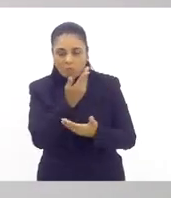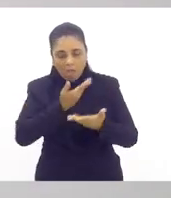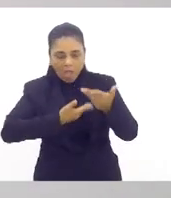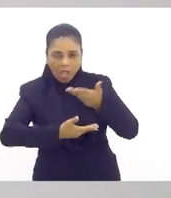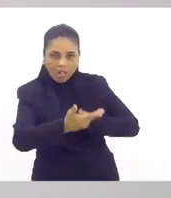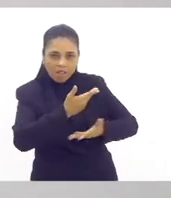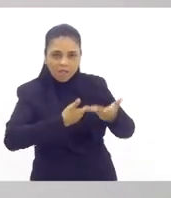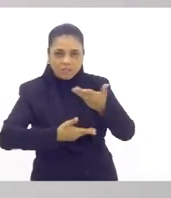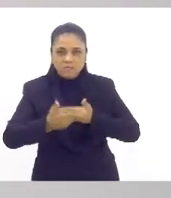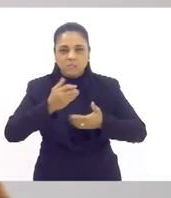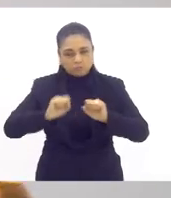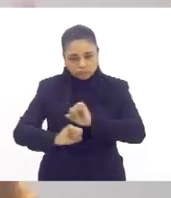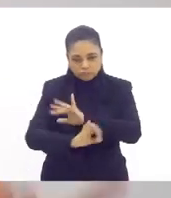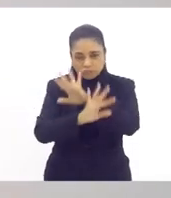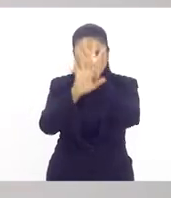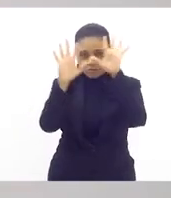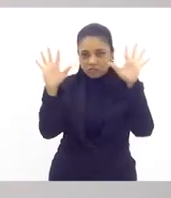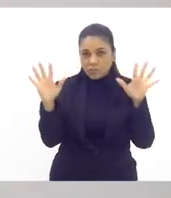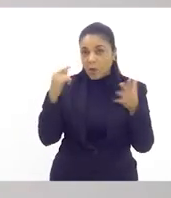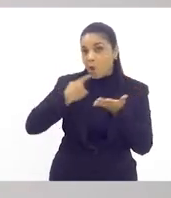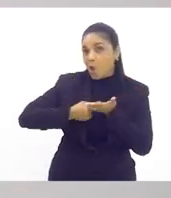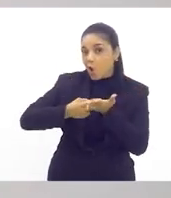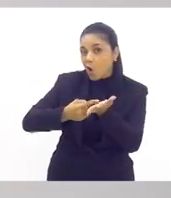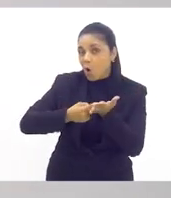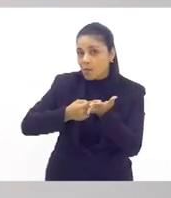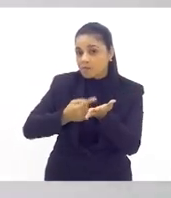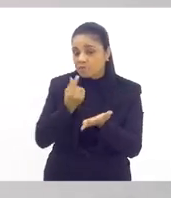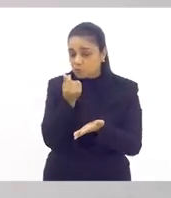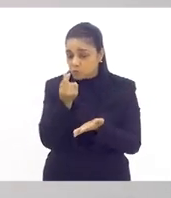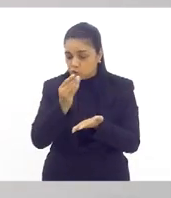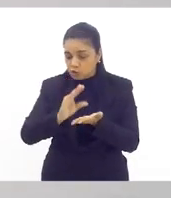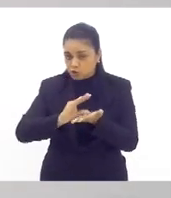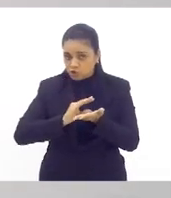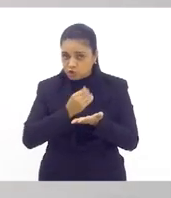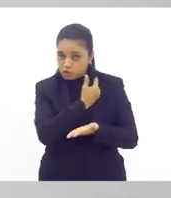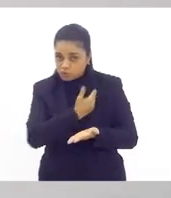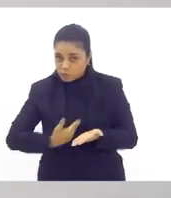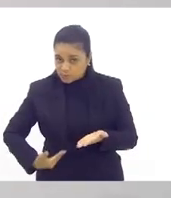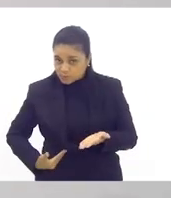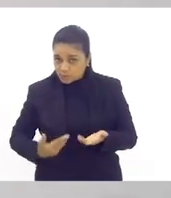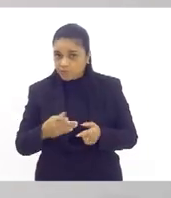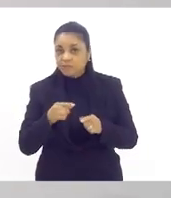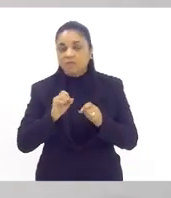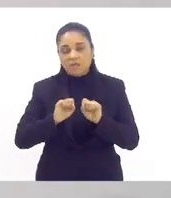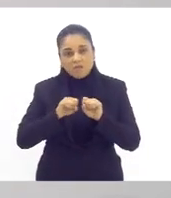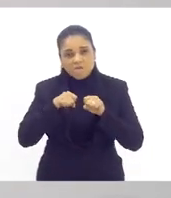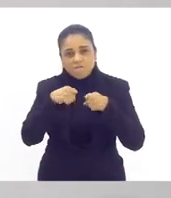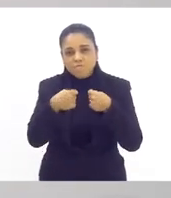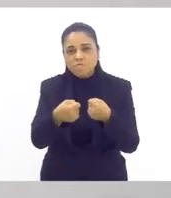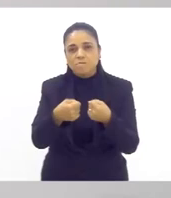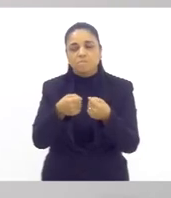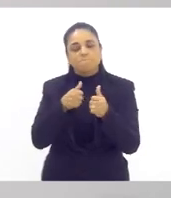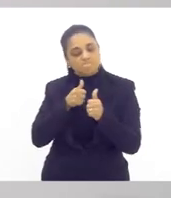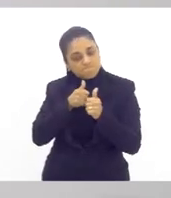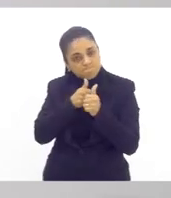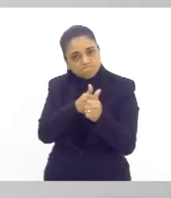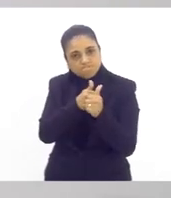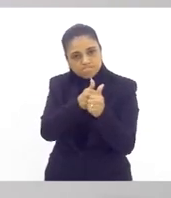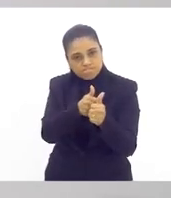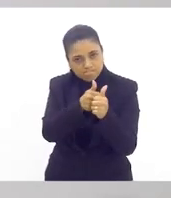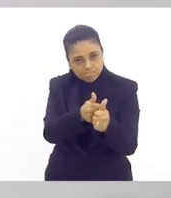empática de Transparência de compromisso com dinheiro público eu quero reforçar todos os senhores que nós vamos perseguir